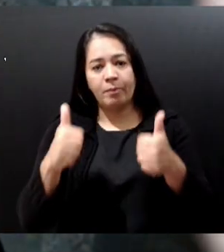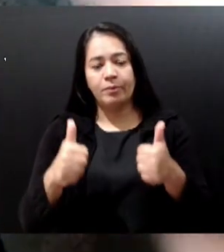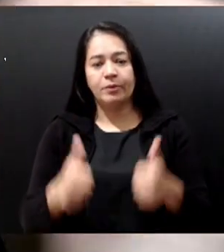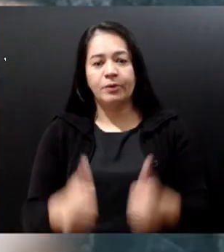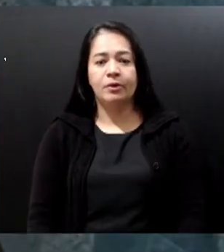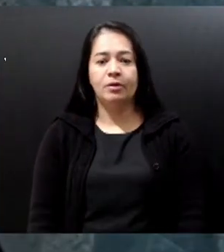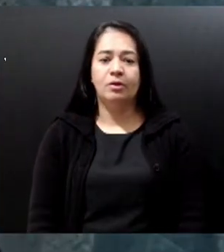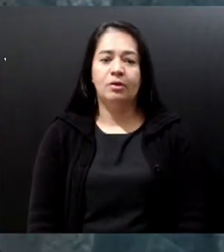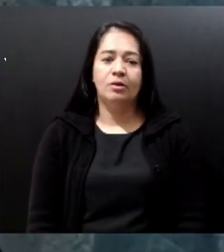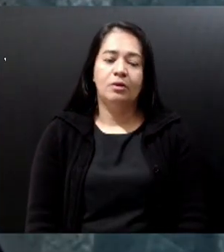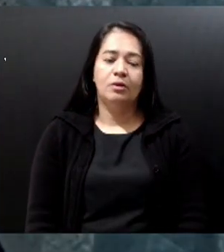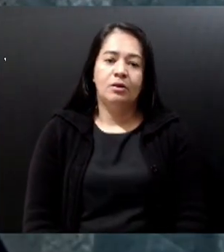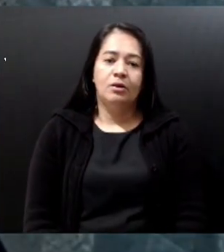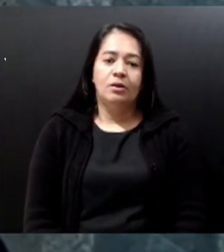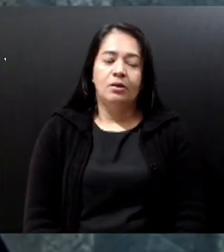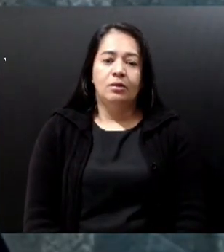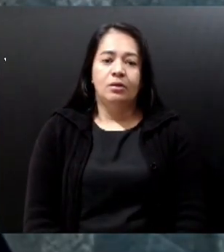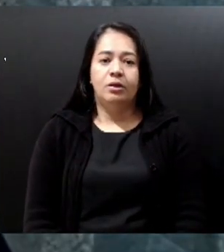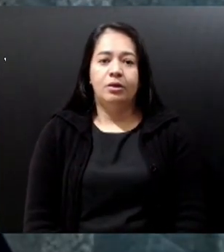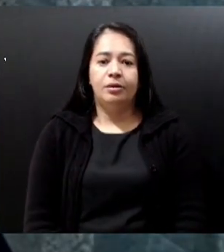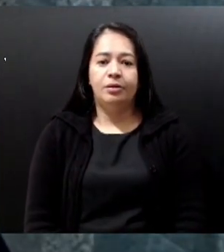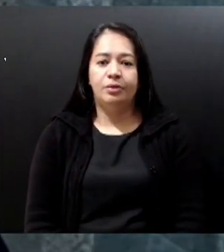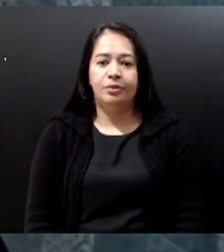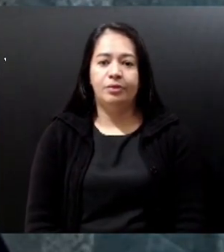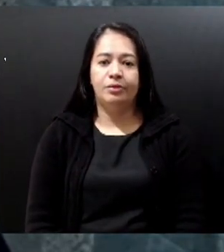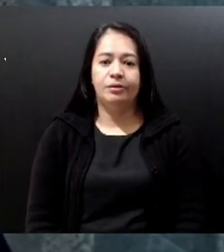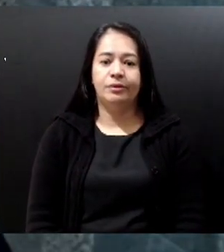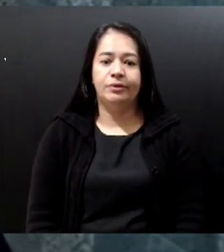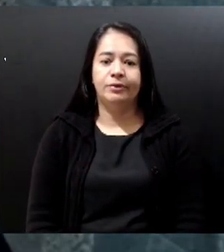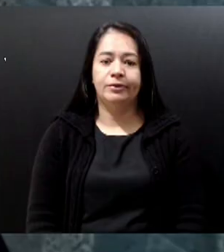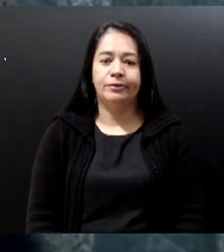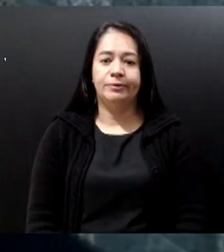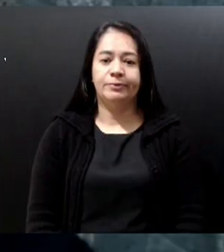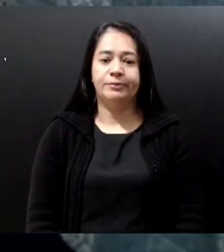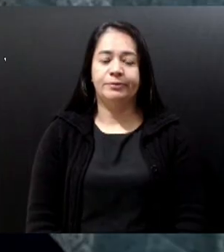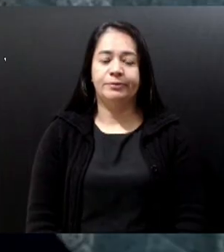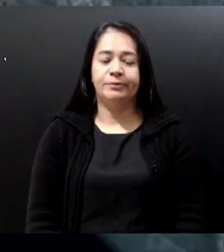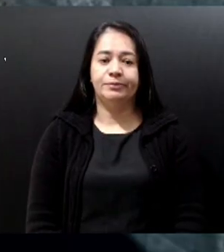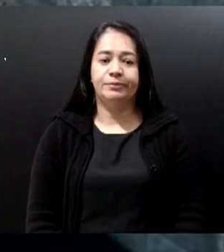nas rádios, mas é uma pessoa muito importante na história da música popular brasileira.